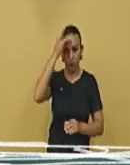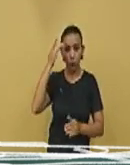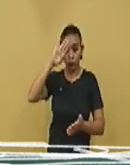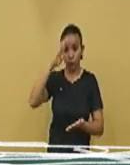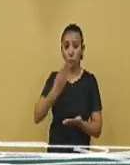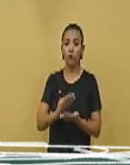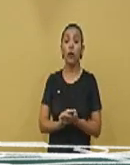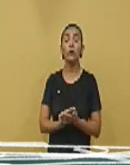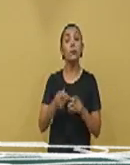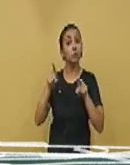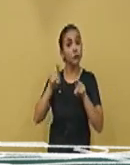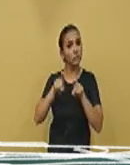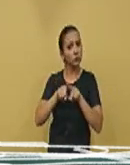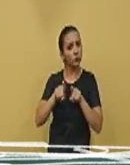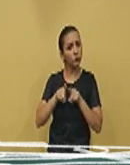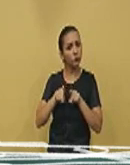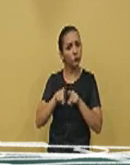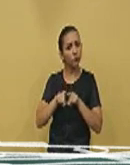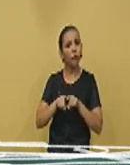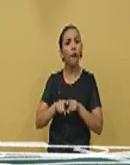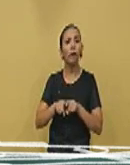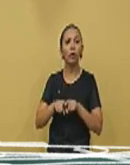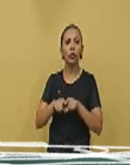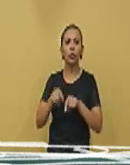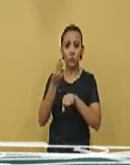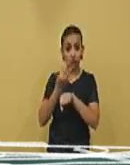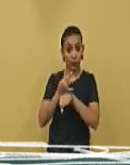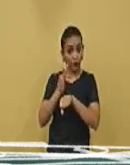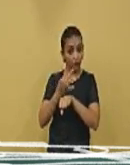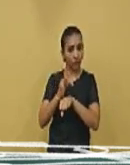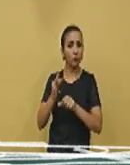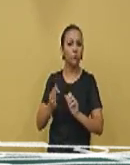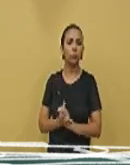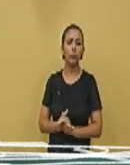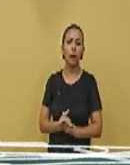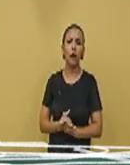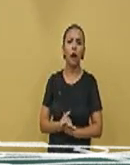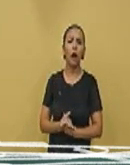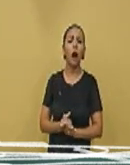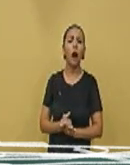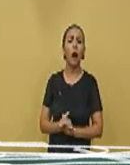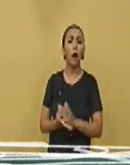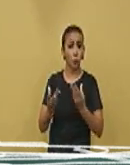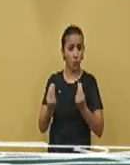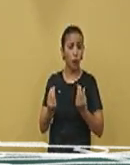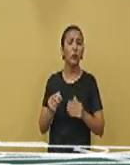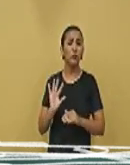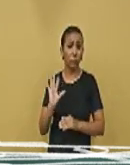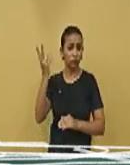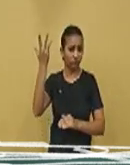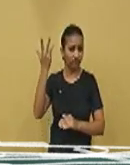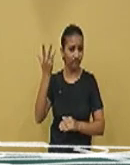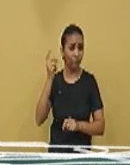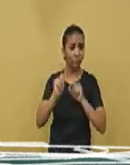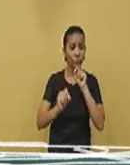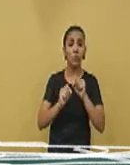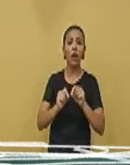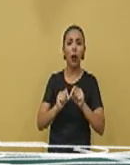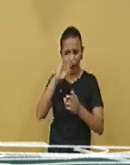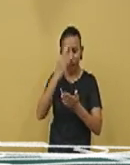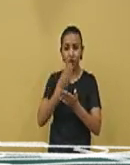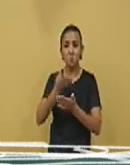confiança e também técnica, né? Muitas vezes a gente aposta em pessoas